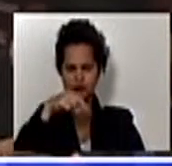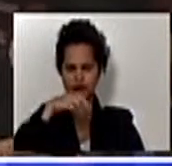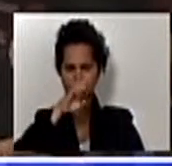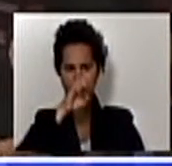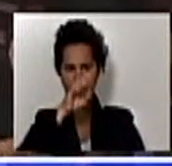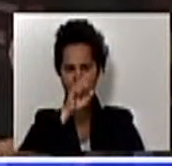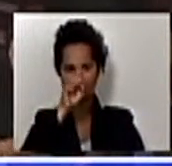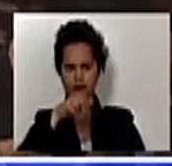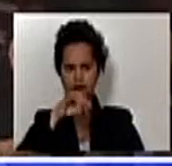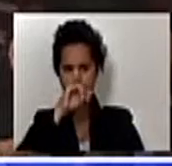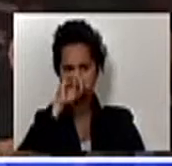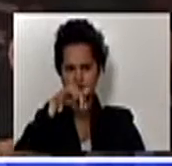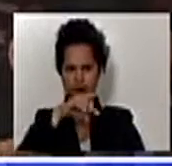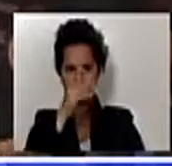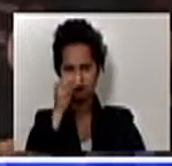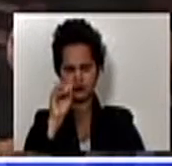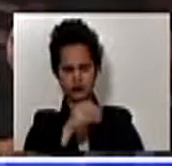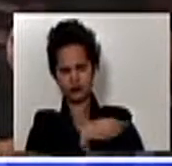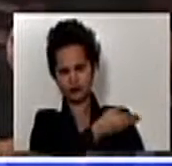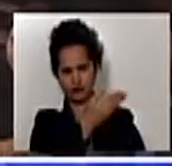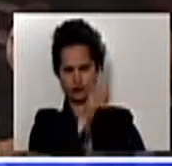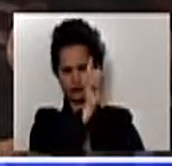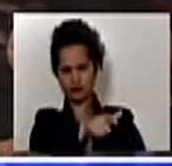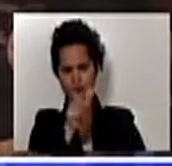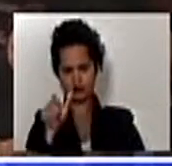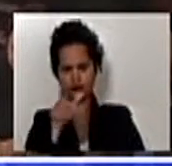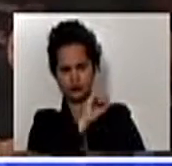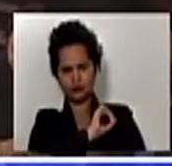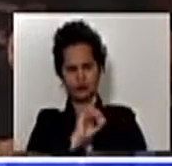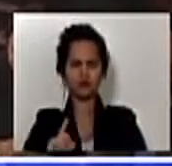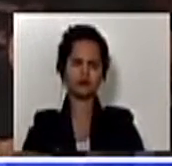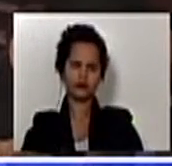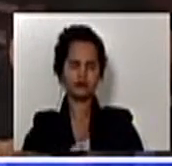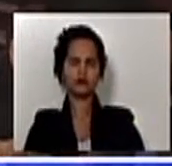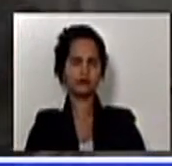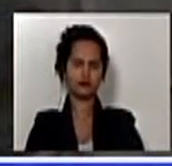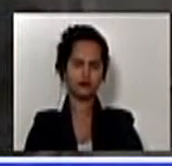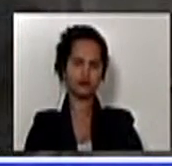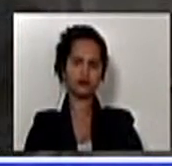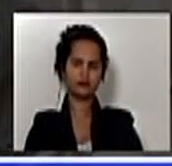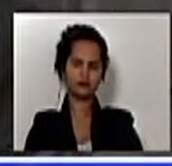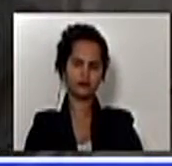ilustres parlamentares, Ronaldo Medeiros e Francisco Tenório,